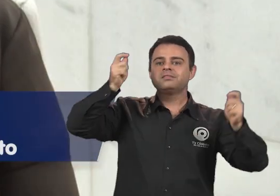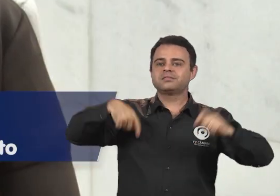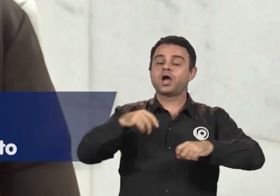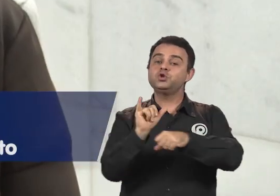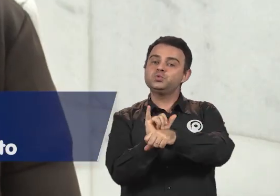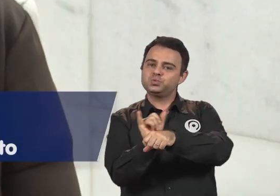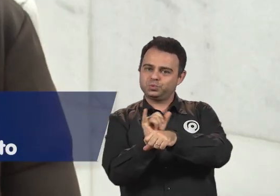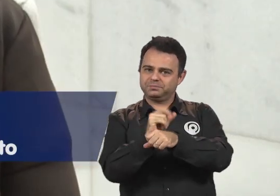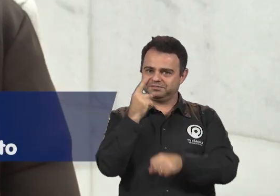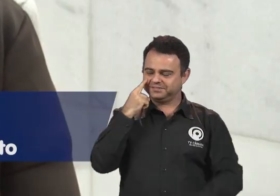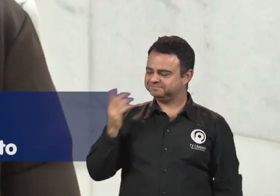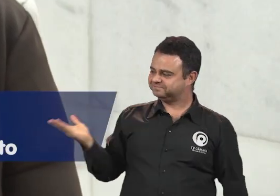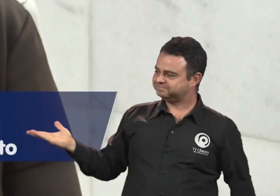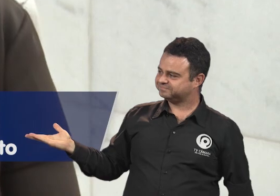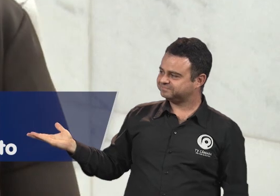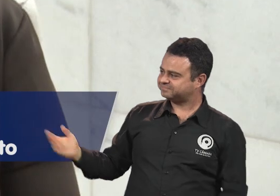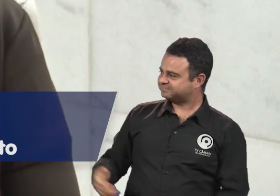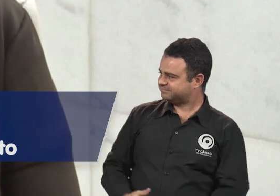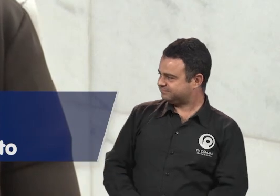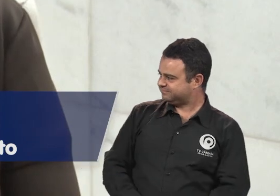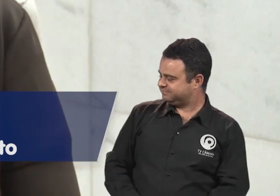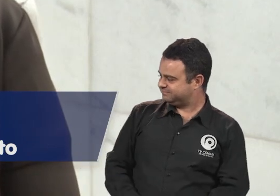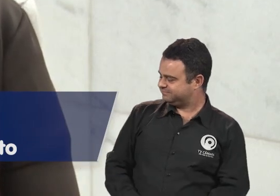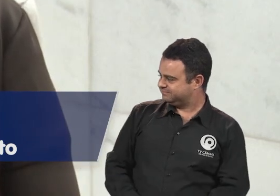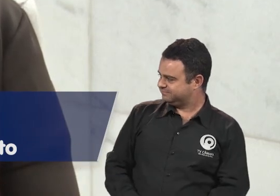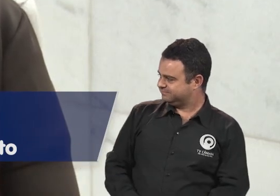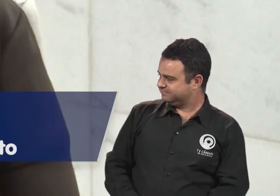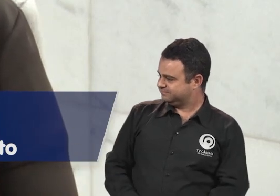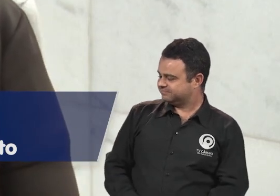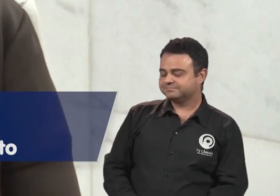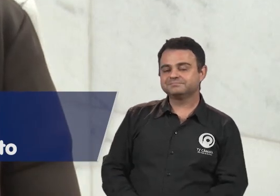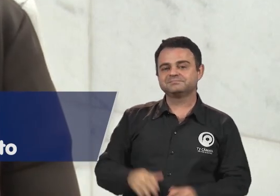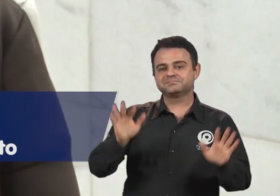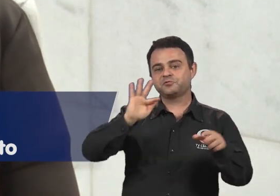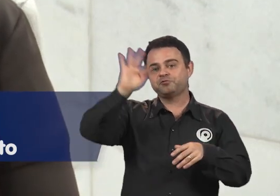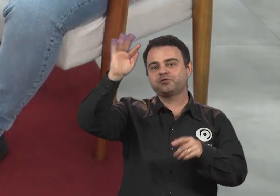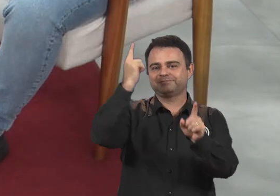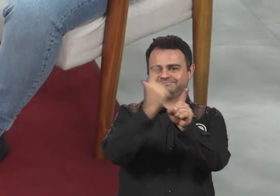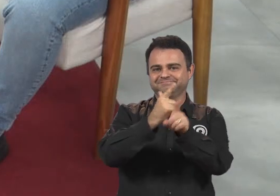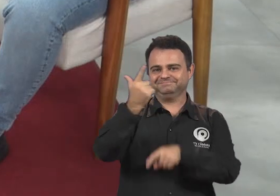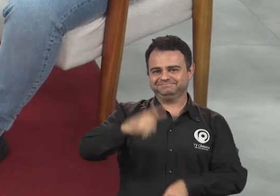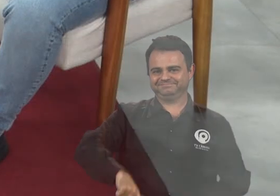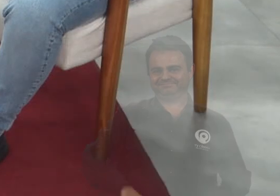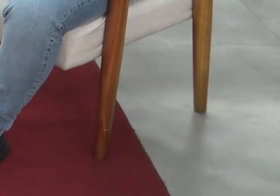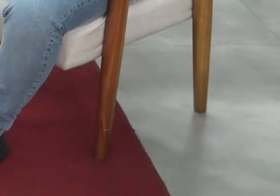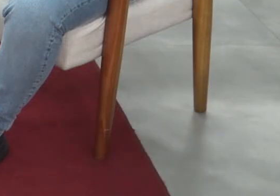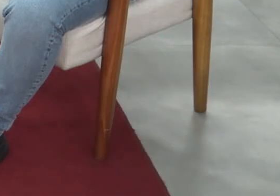Estamos também nas redes sociais, Instagram e Facebook. Até o próximo programa.